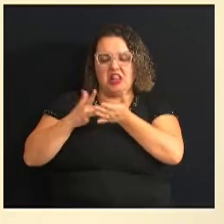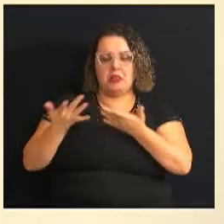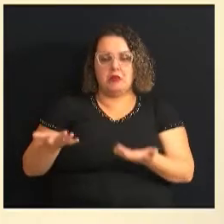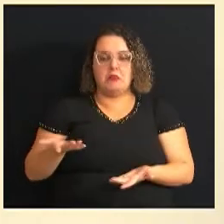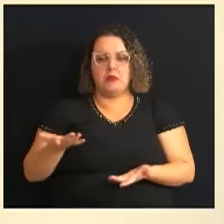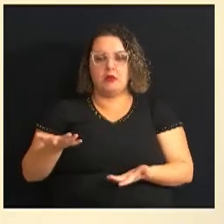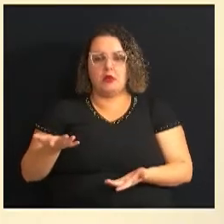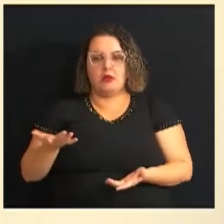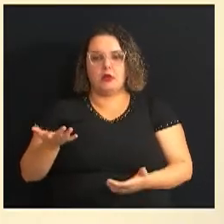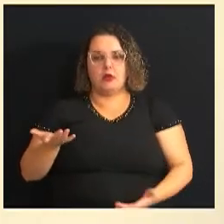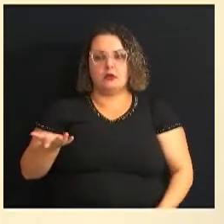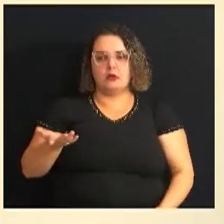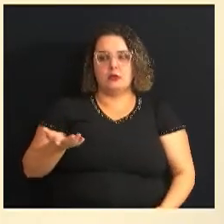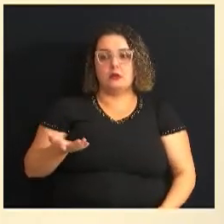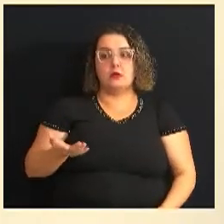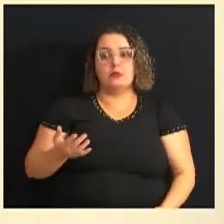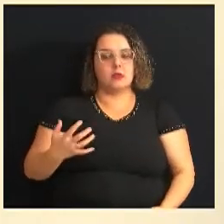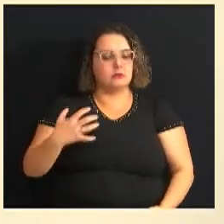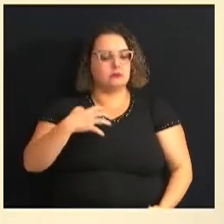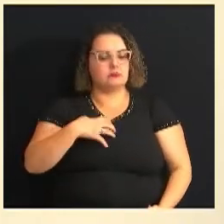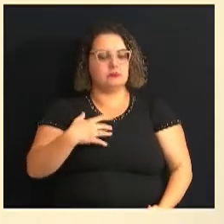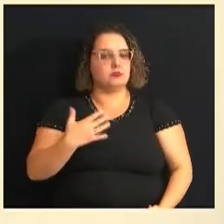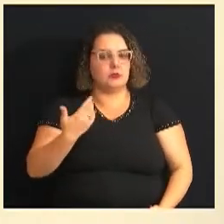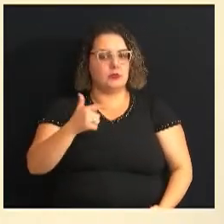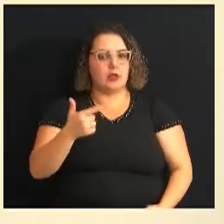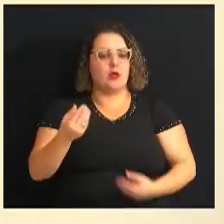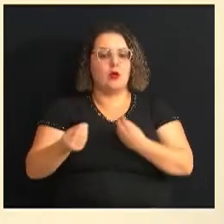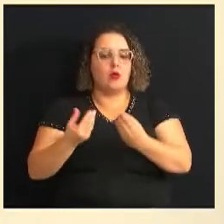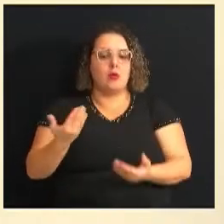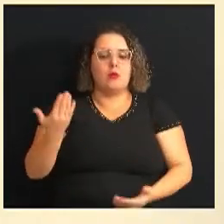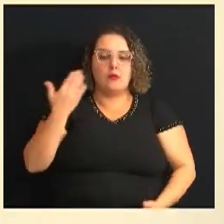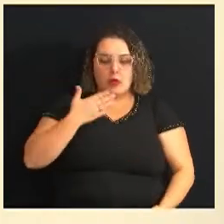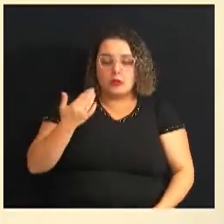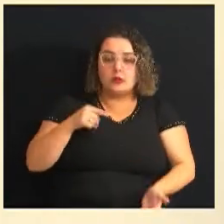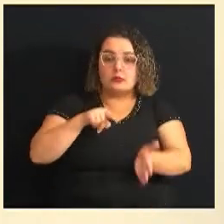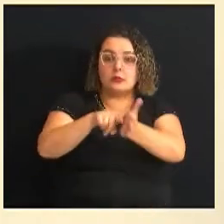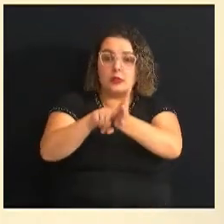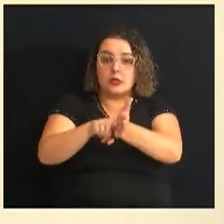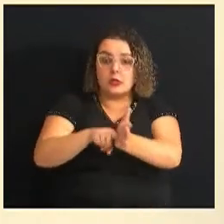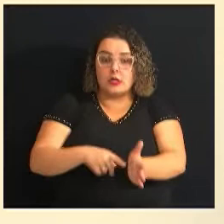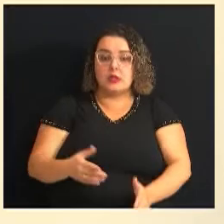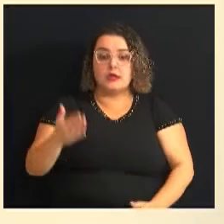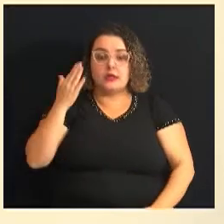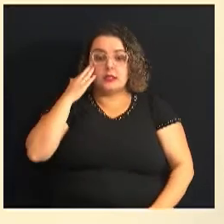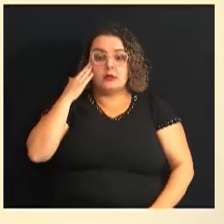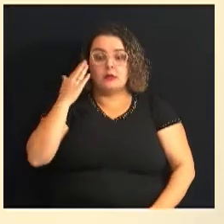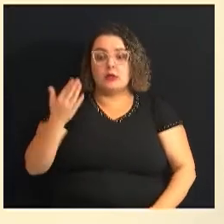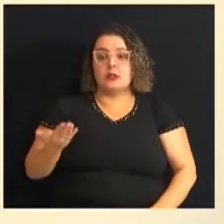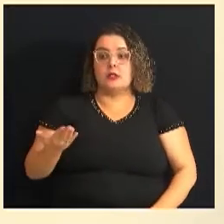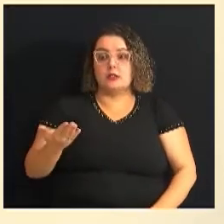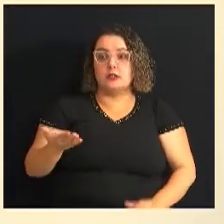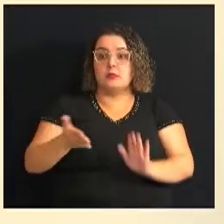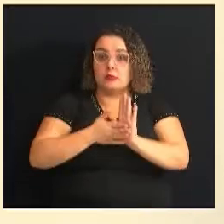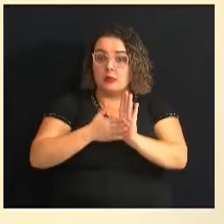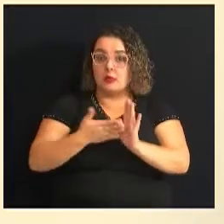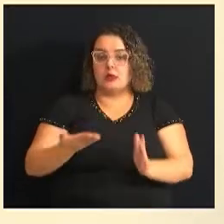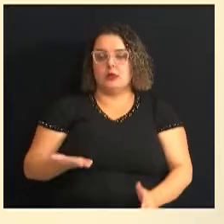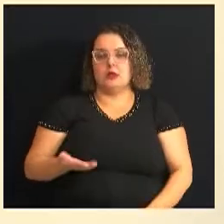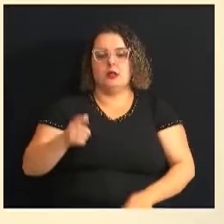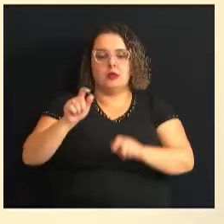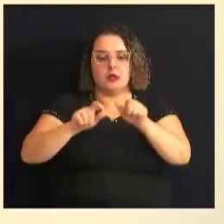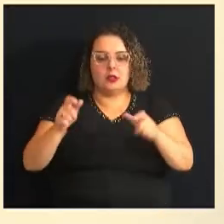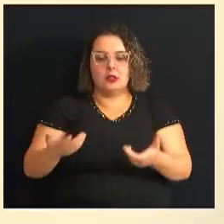não, mas tem formas de se constatar através de perguntas, saber se isso é proposital. Aquelas pessoas que por